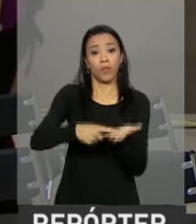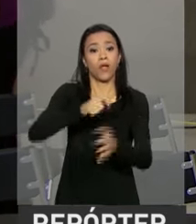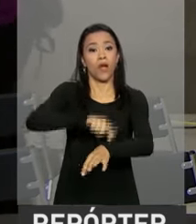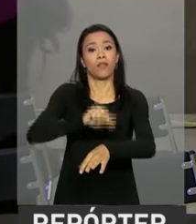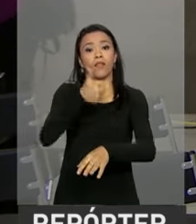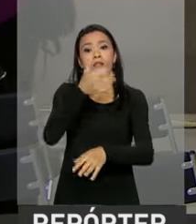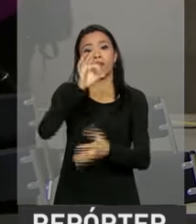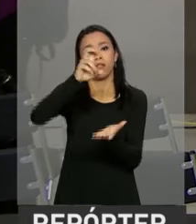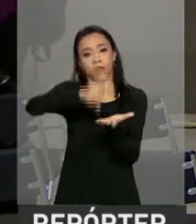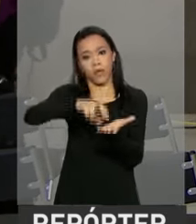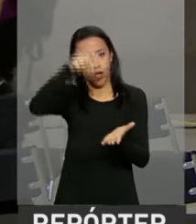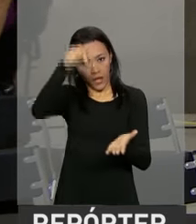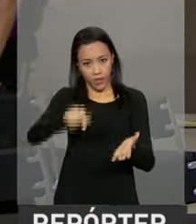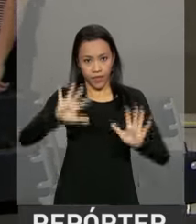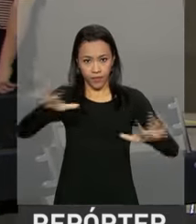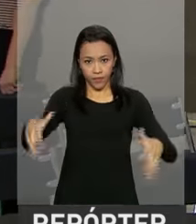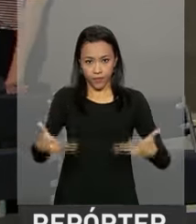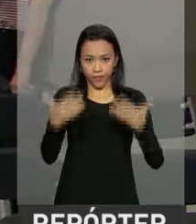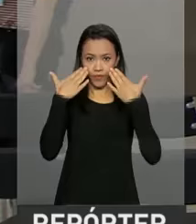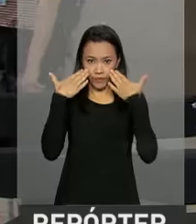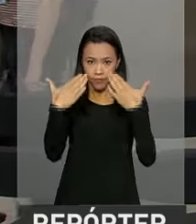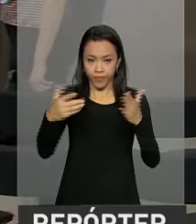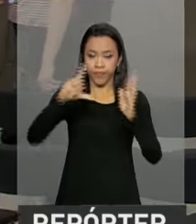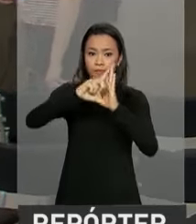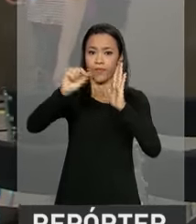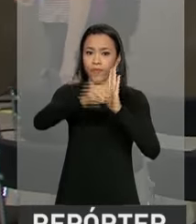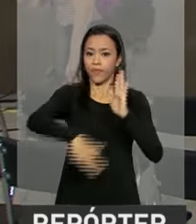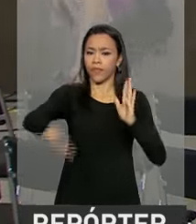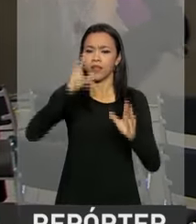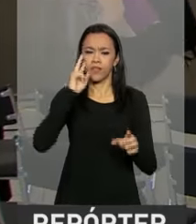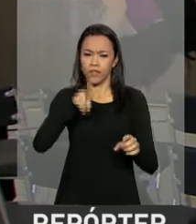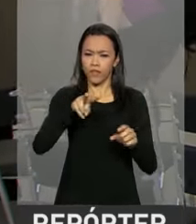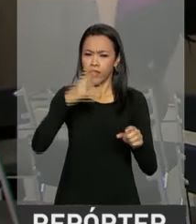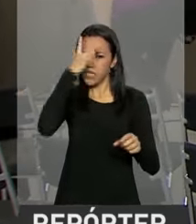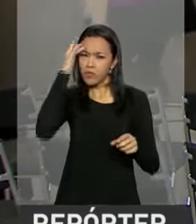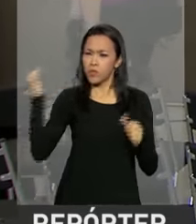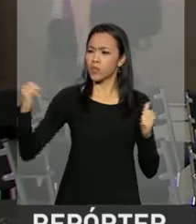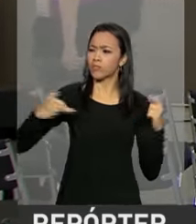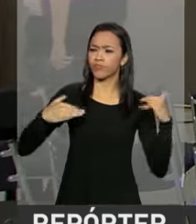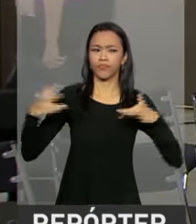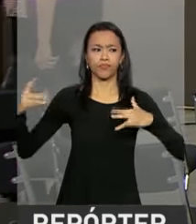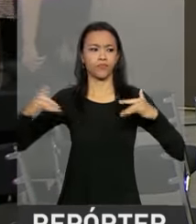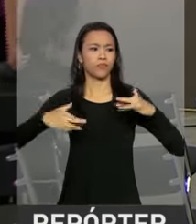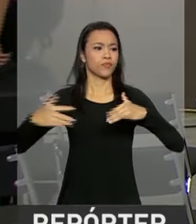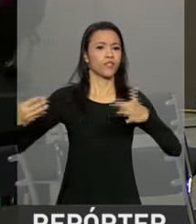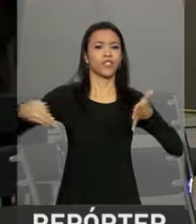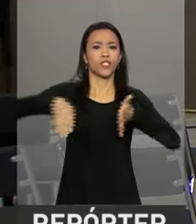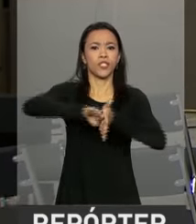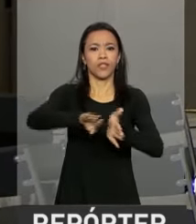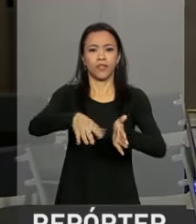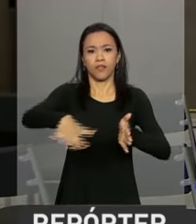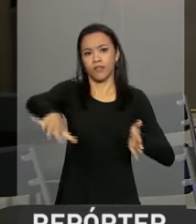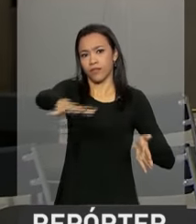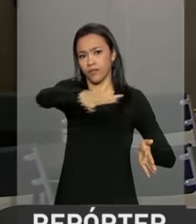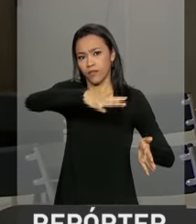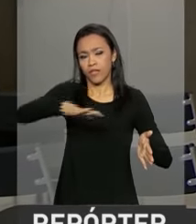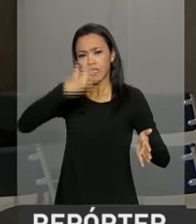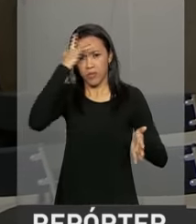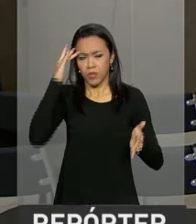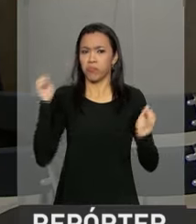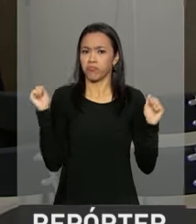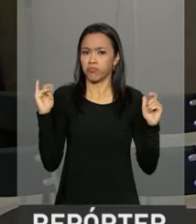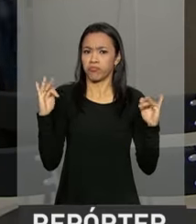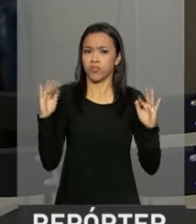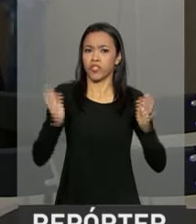manhã aqui no Palácio do Planalto. A gente pode ver aqui já uma boa movimentação no Salão Oeste do Palácio do Planalto. Muita gente